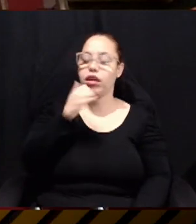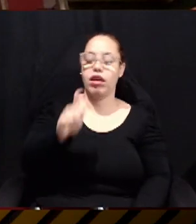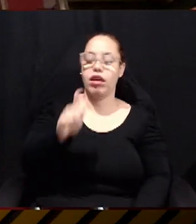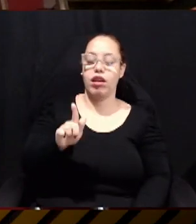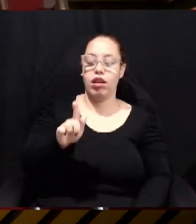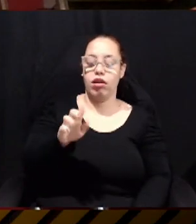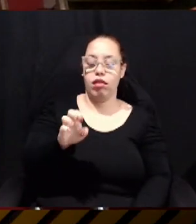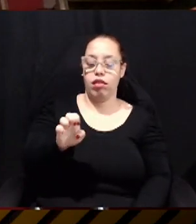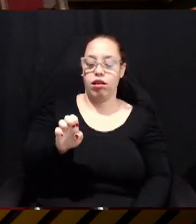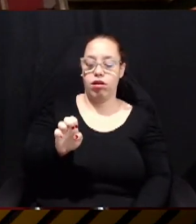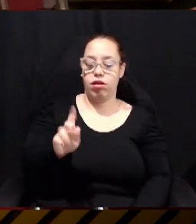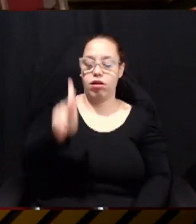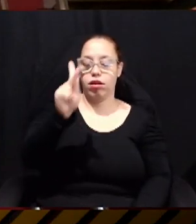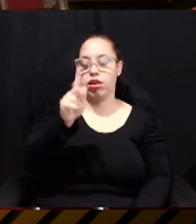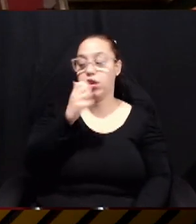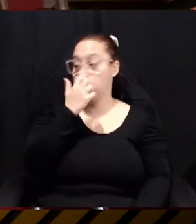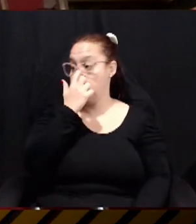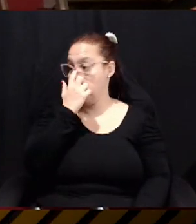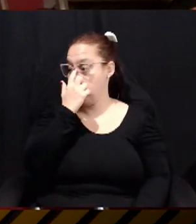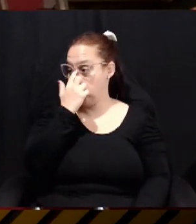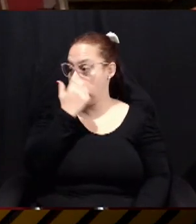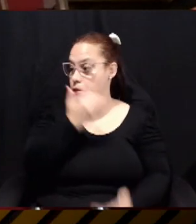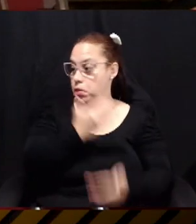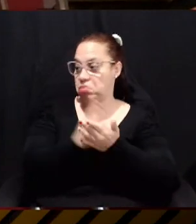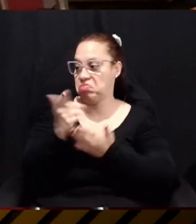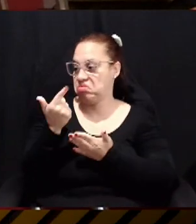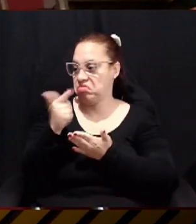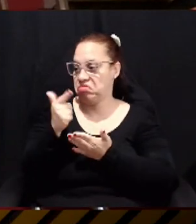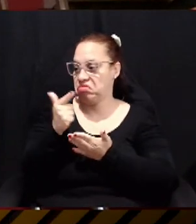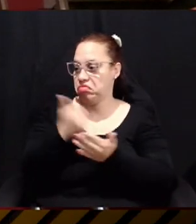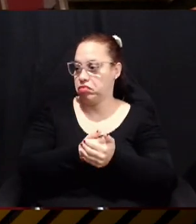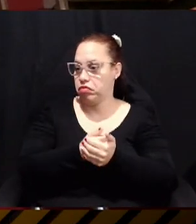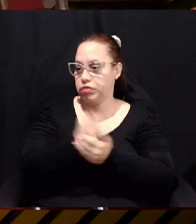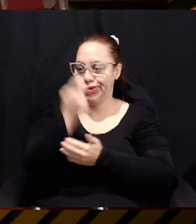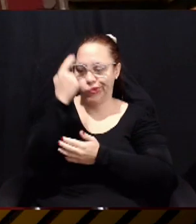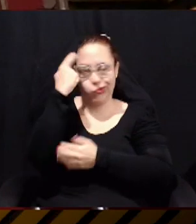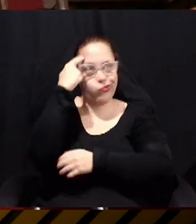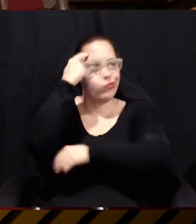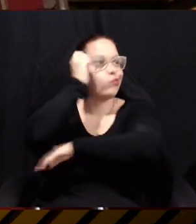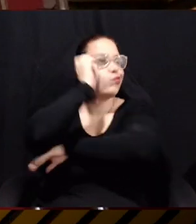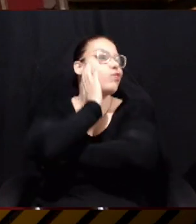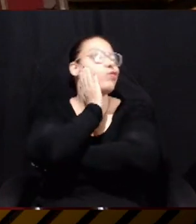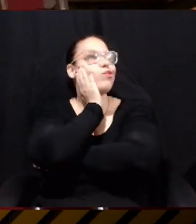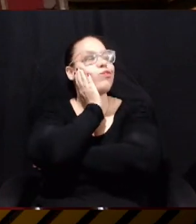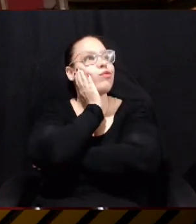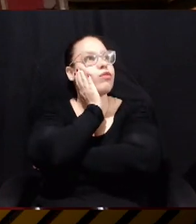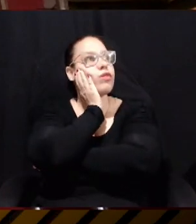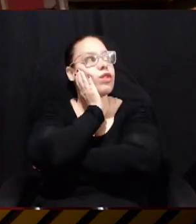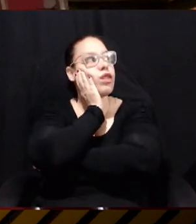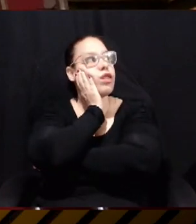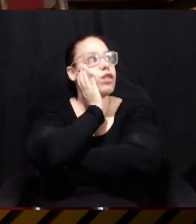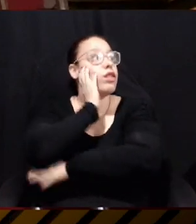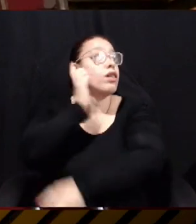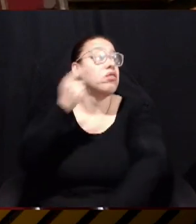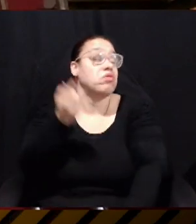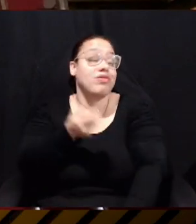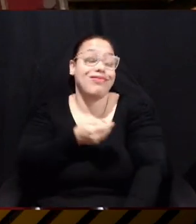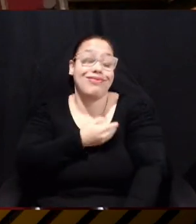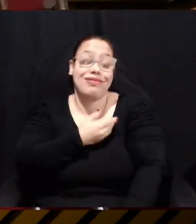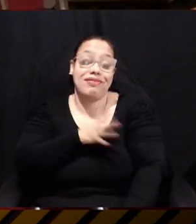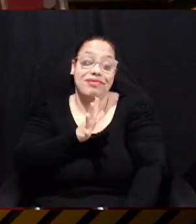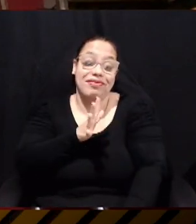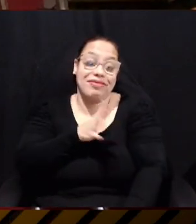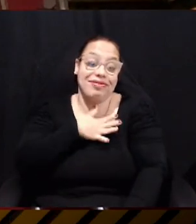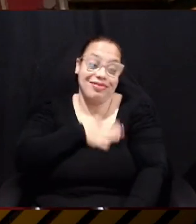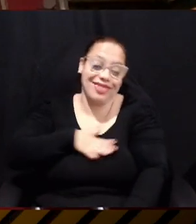interessante que inicialmente eu não tinha pensado tanto, mas depois me agradou muito essa